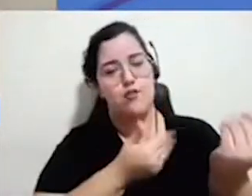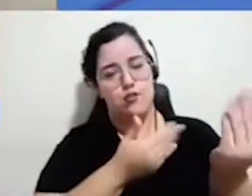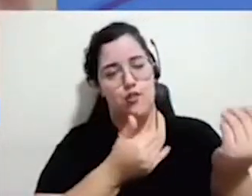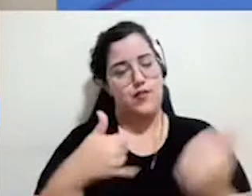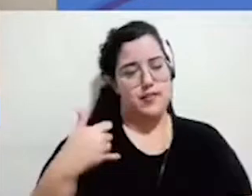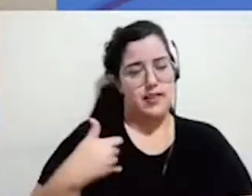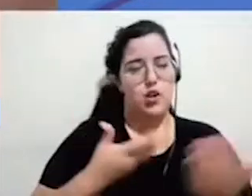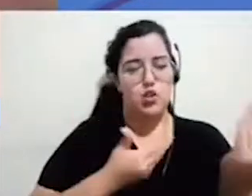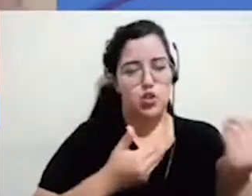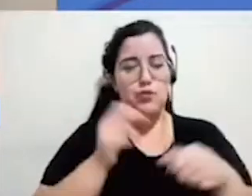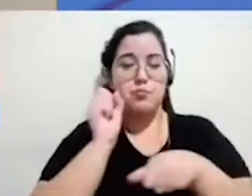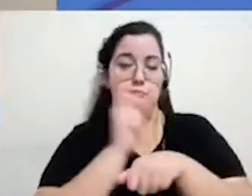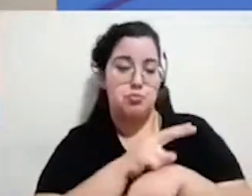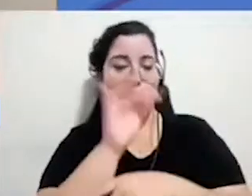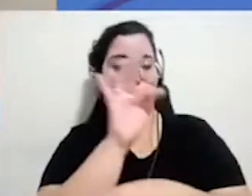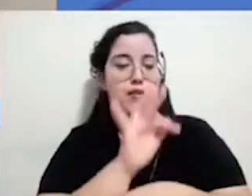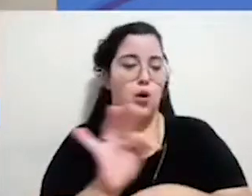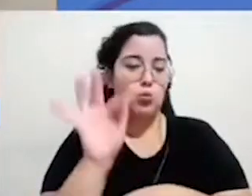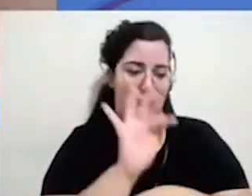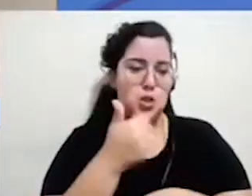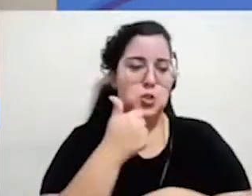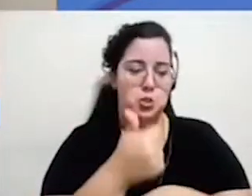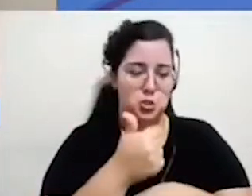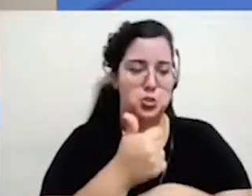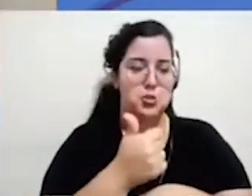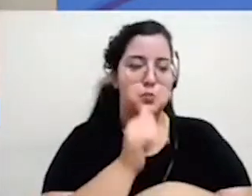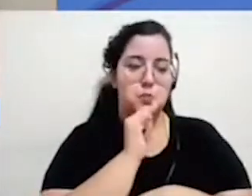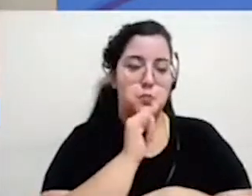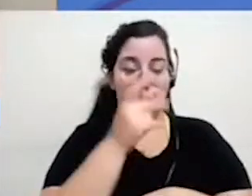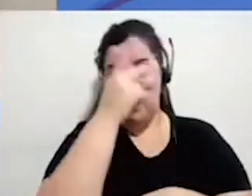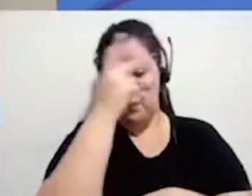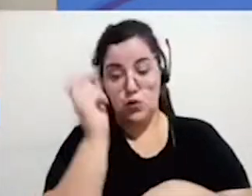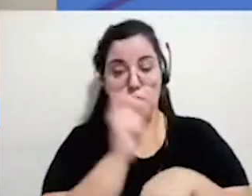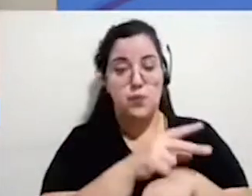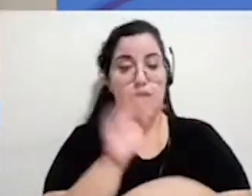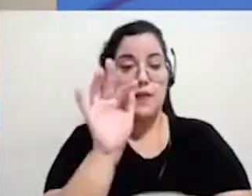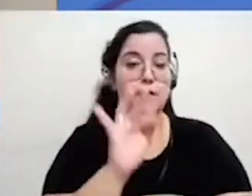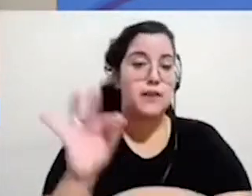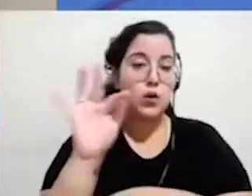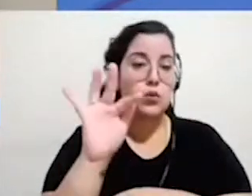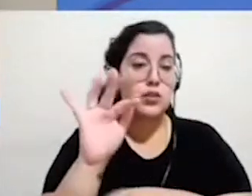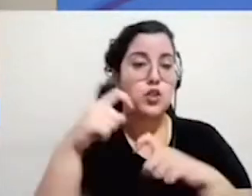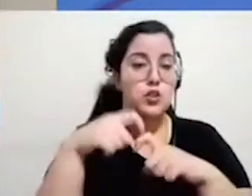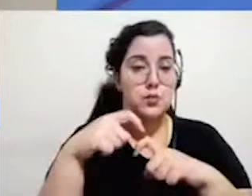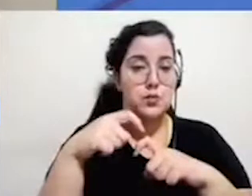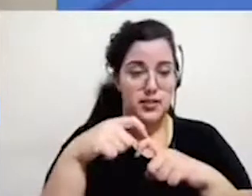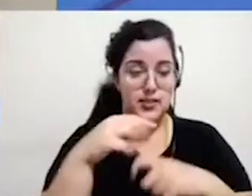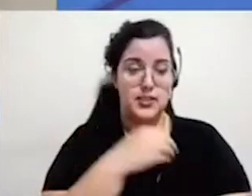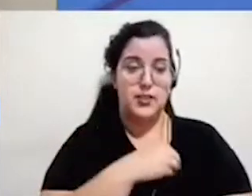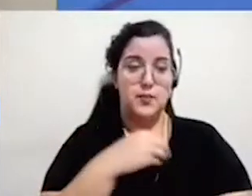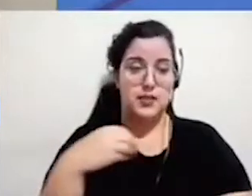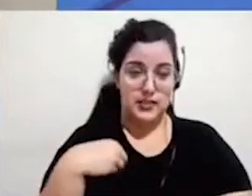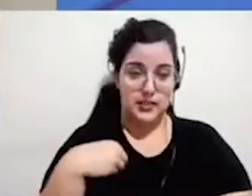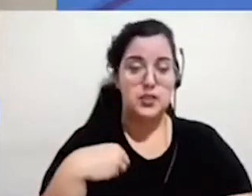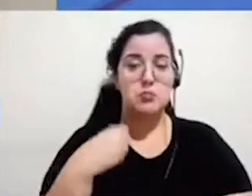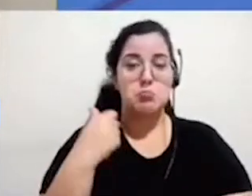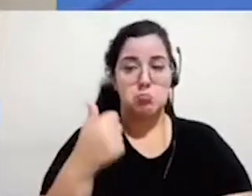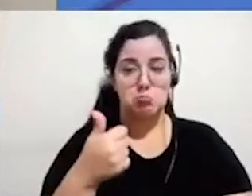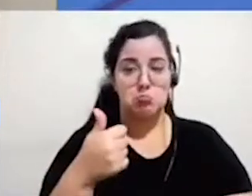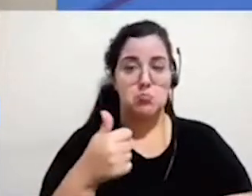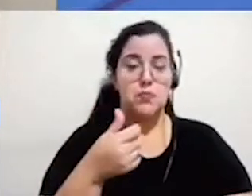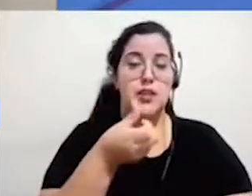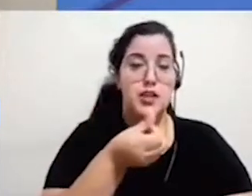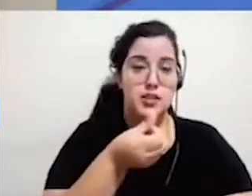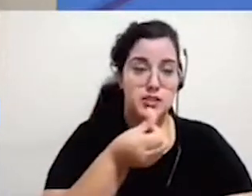na faculdade, vamos imaginar uma pessoa que tem entrado na faculdade de medicina, né? Ele entrava na faculdade de medicina, fazia 6 anos